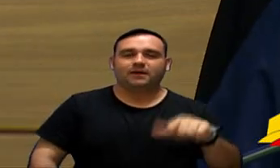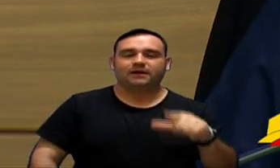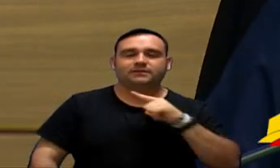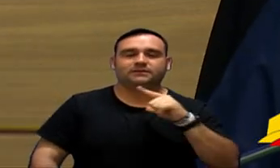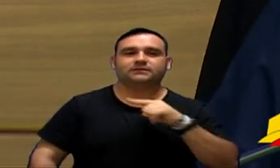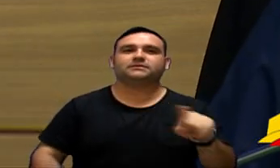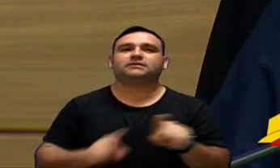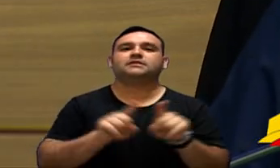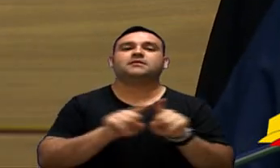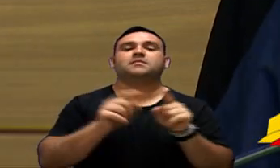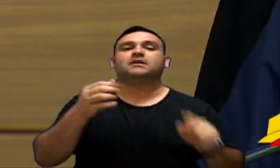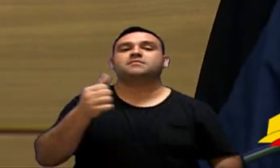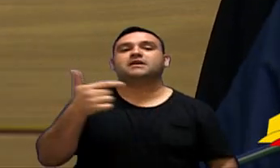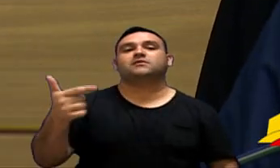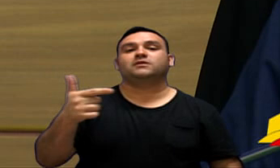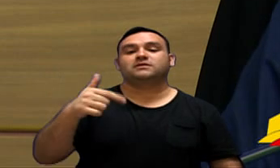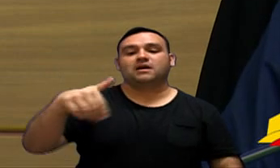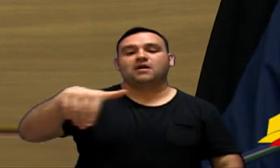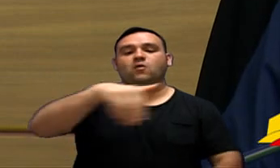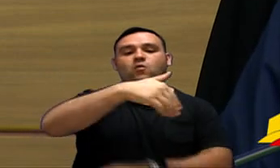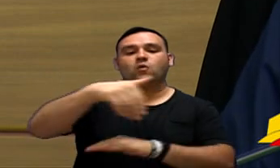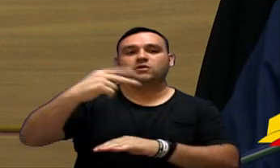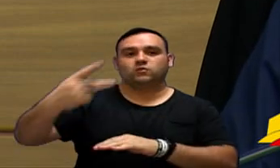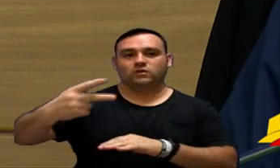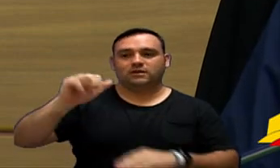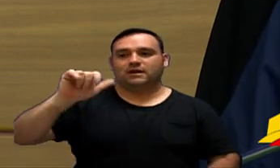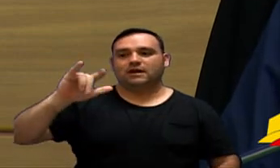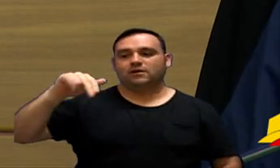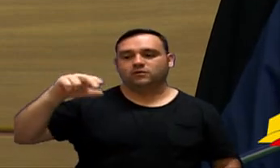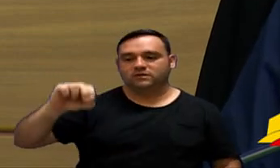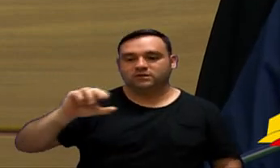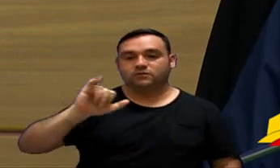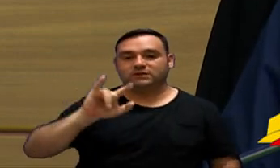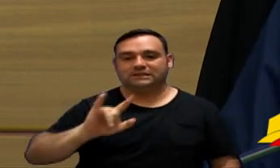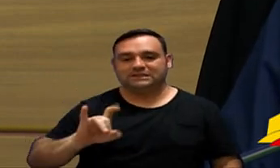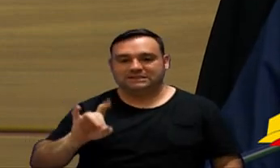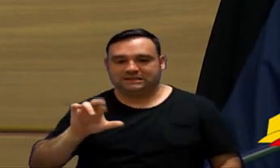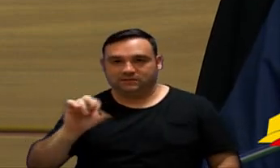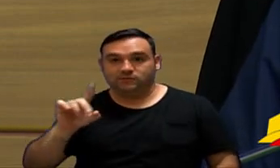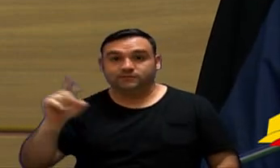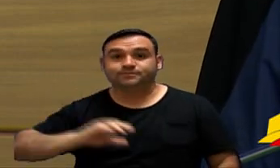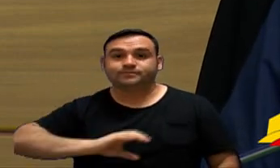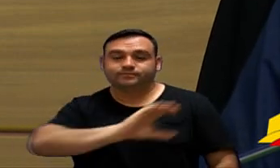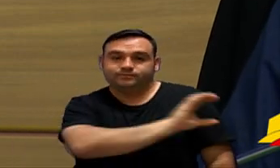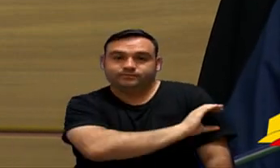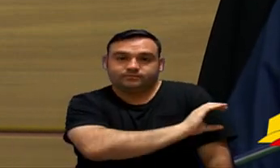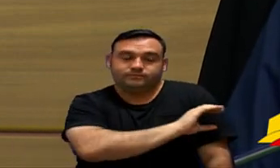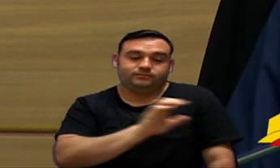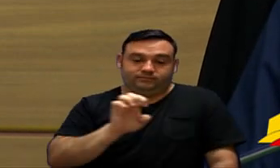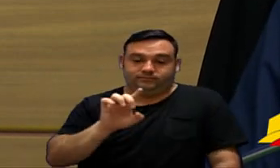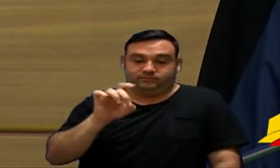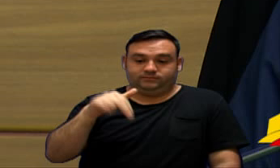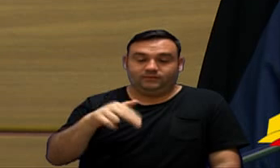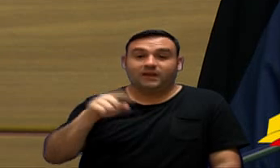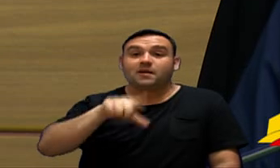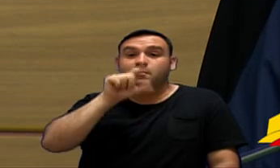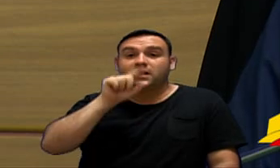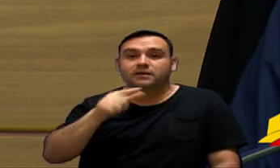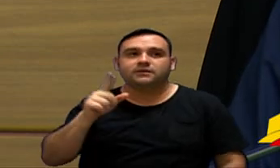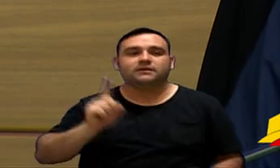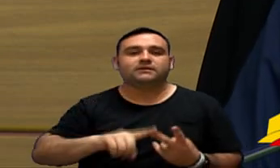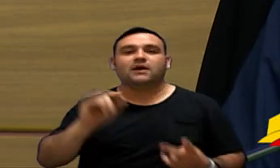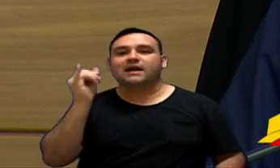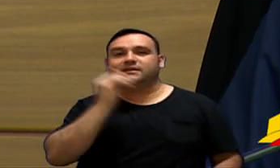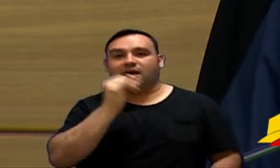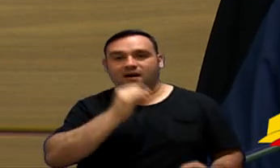também o Parque São Bento em duas ruas diferentes, na Alcino e na Isidro, que são creches. Na região do Éden, Jardim dos Pássaros, Jardim